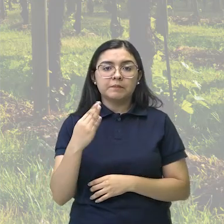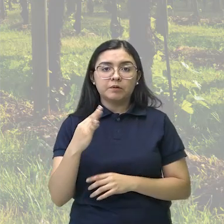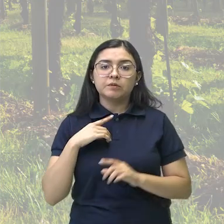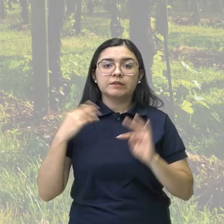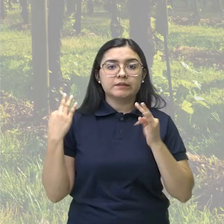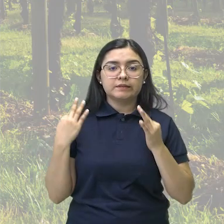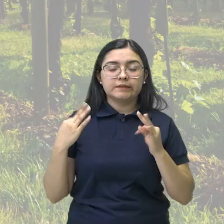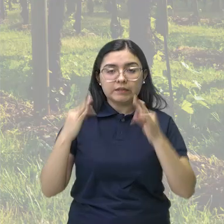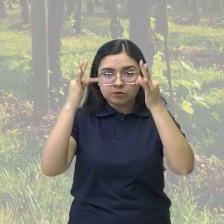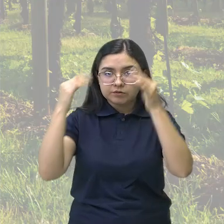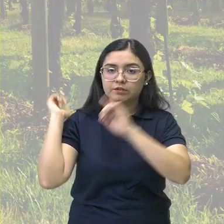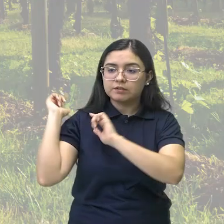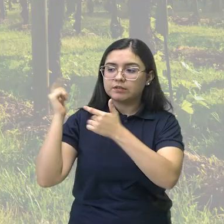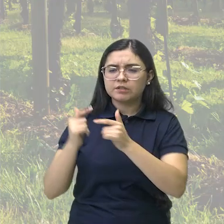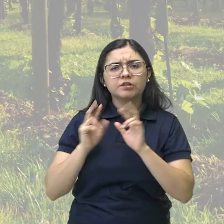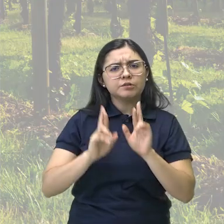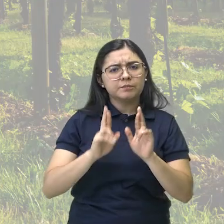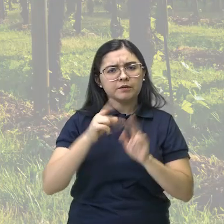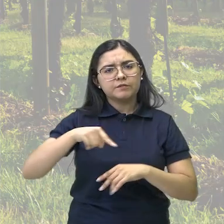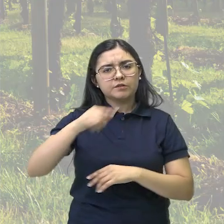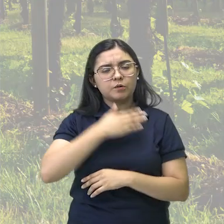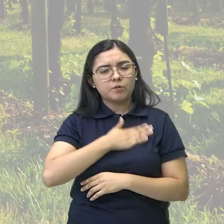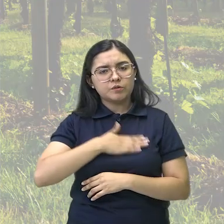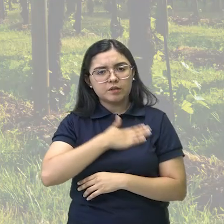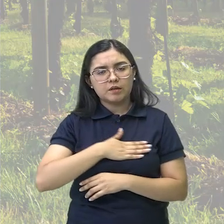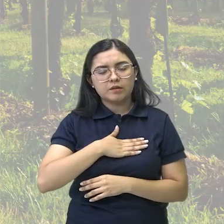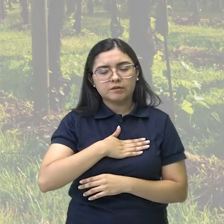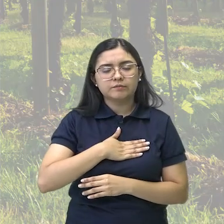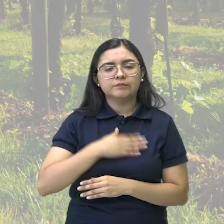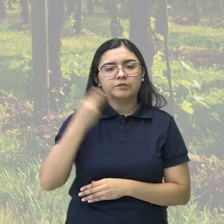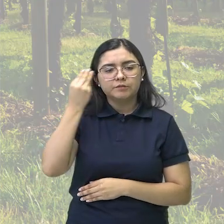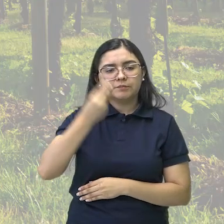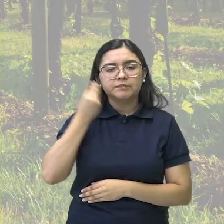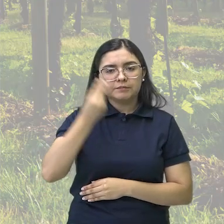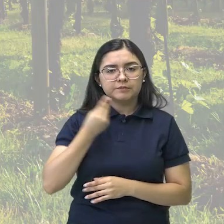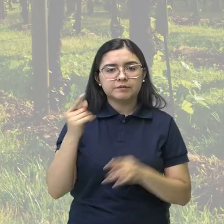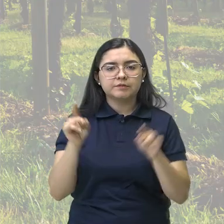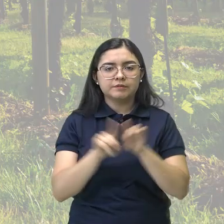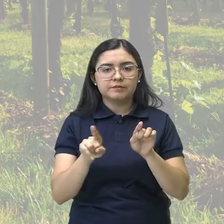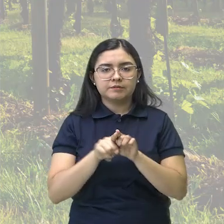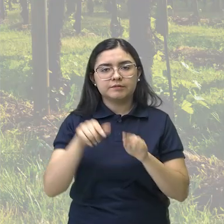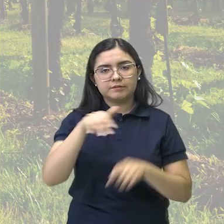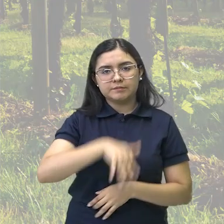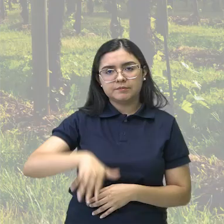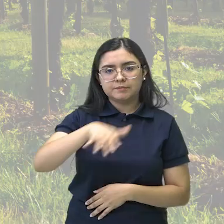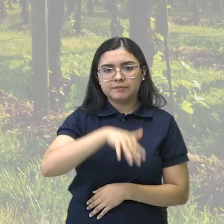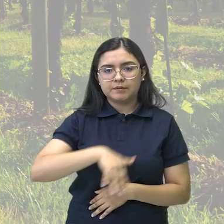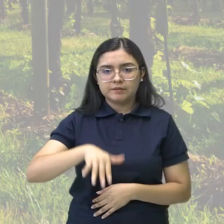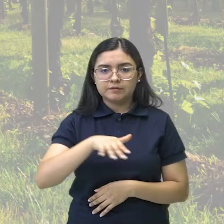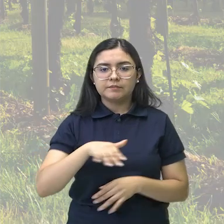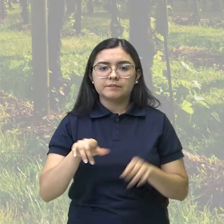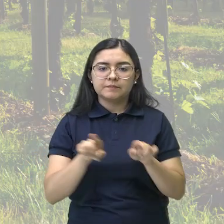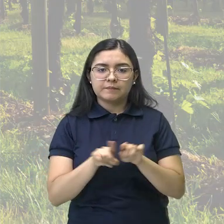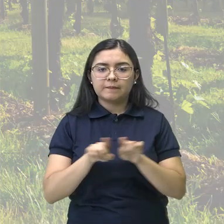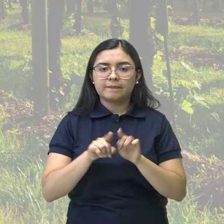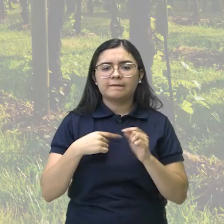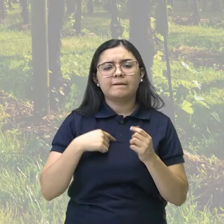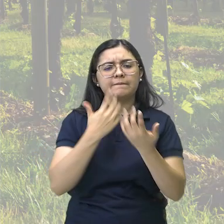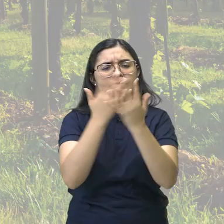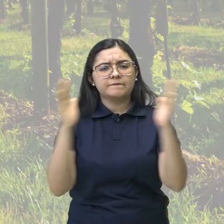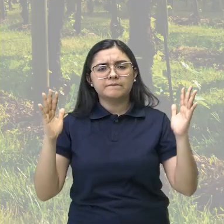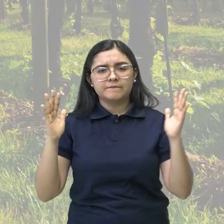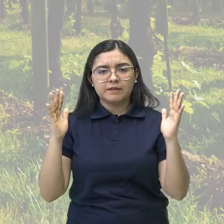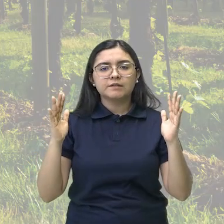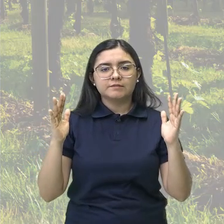biotecnologia tradicional. Espero que vocês tenham gostado da nossa experimentação, desse nosso ambiente aqui, né,